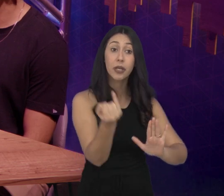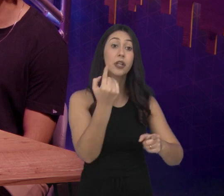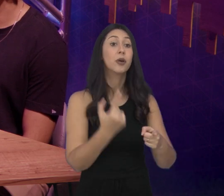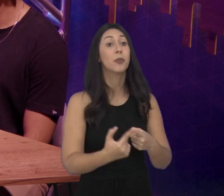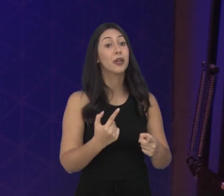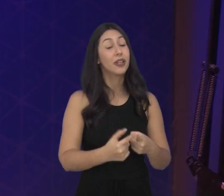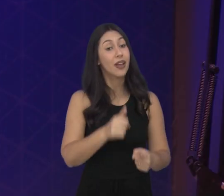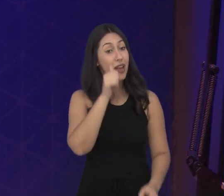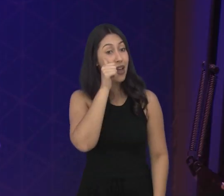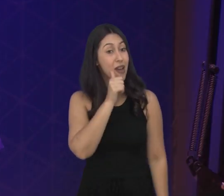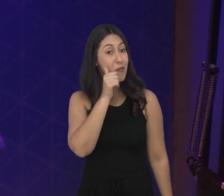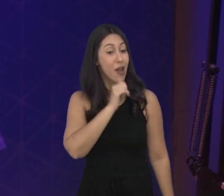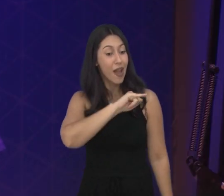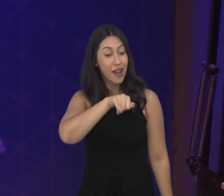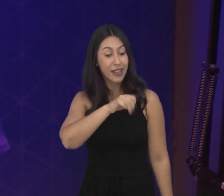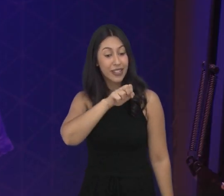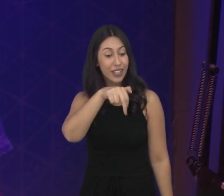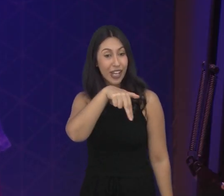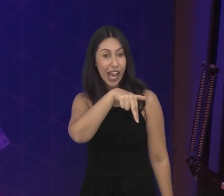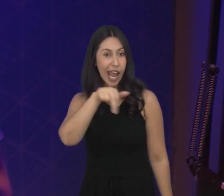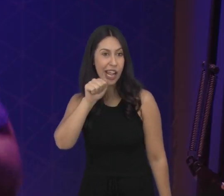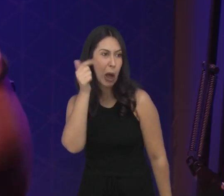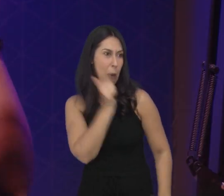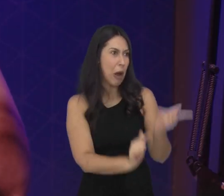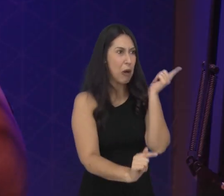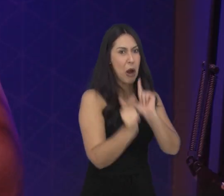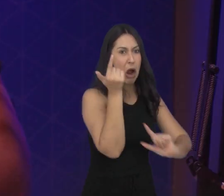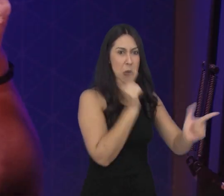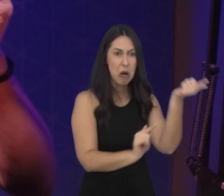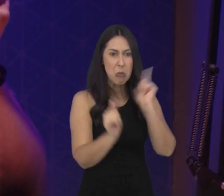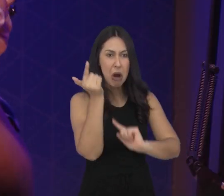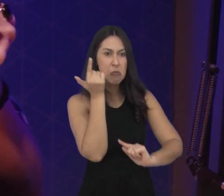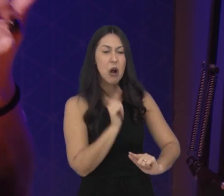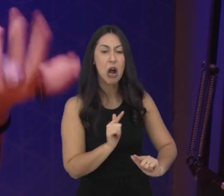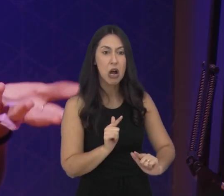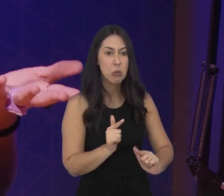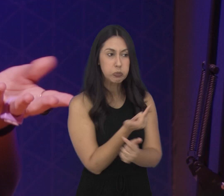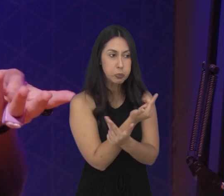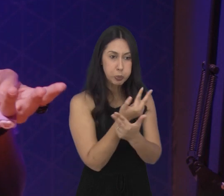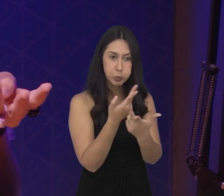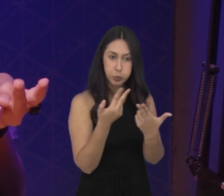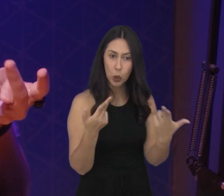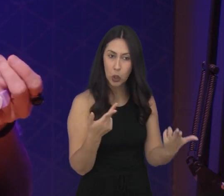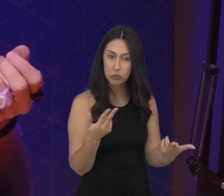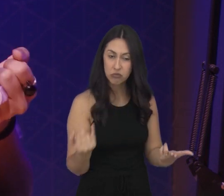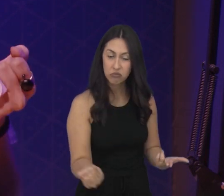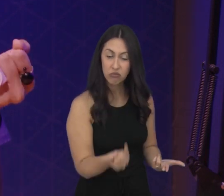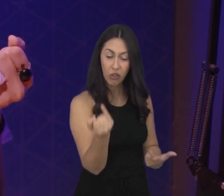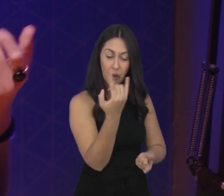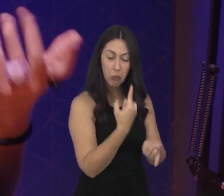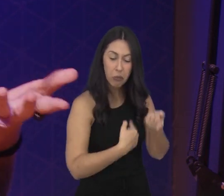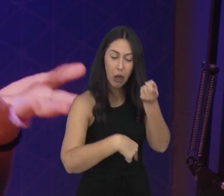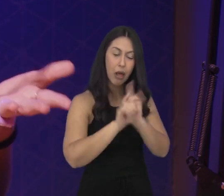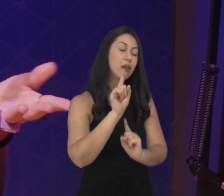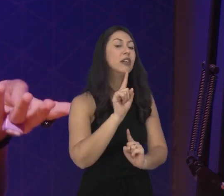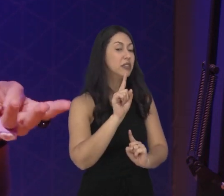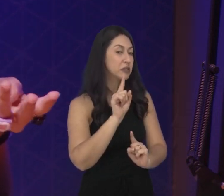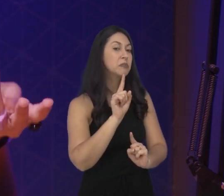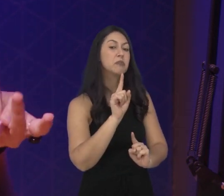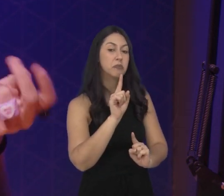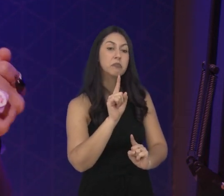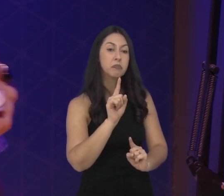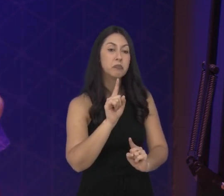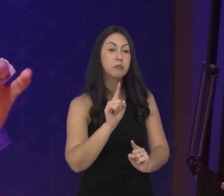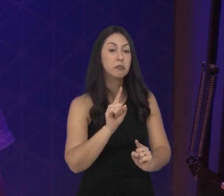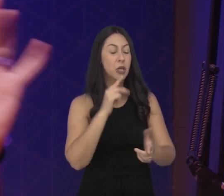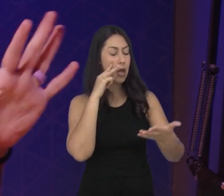né? Porque a Jenna, ela conseguiu tudo o que bem, entre aspas, era preciso para ser bem sucedido,